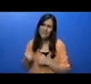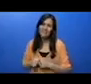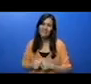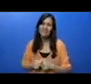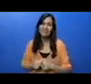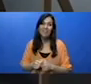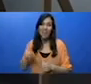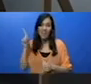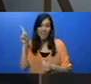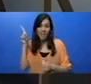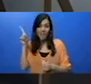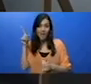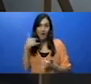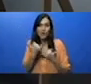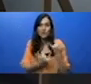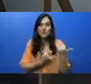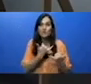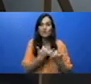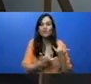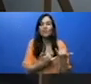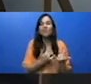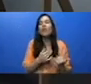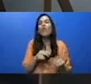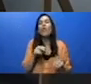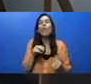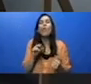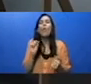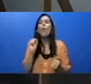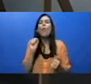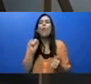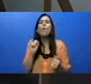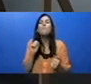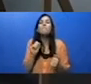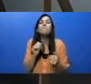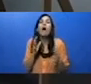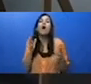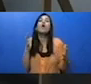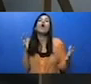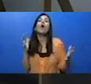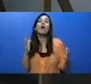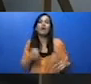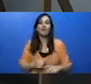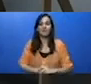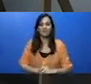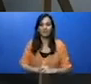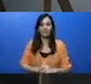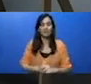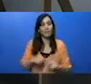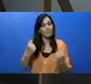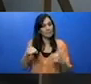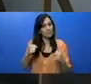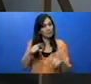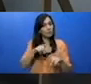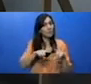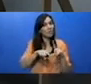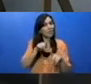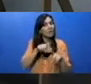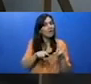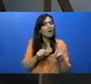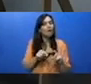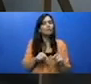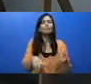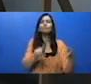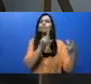Para esse jogo, que é chamado Qual é o Maior?, nós precisaremos de alguns materiais, tudo bem?